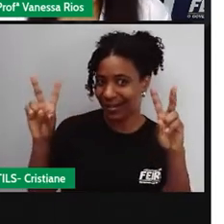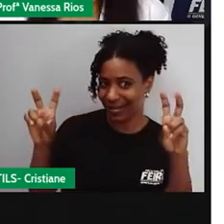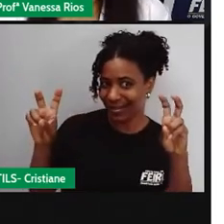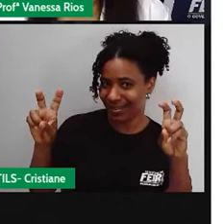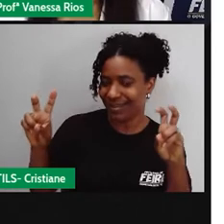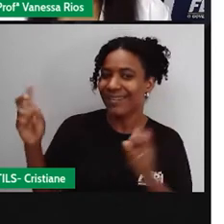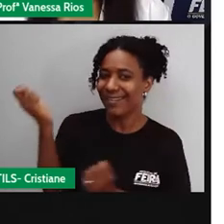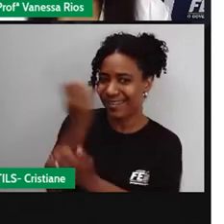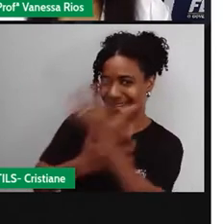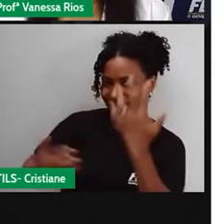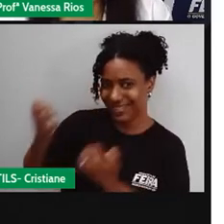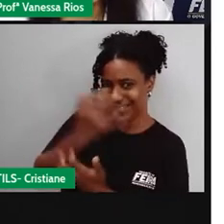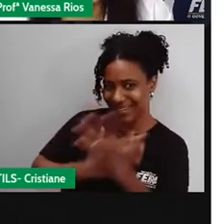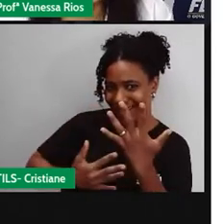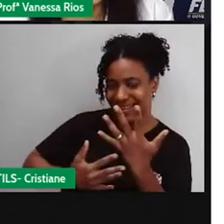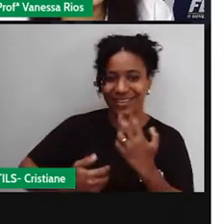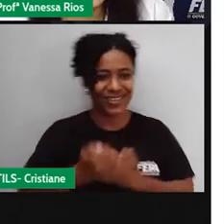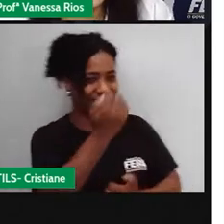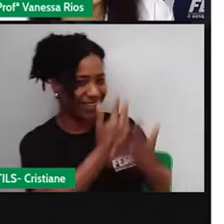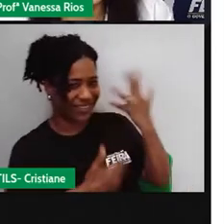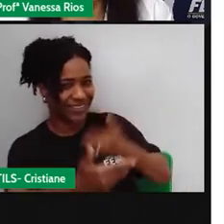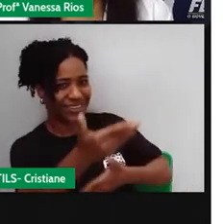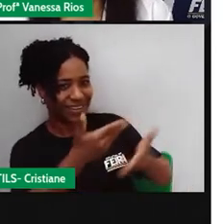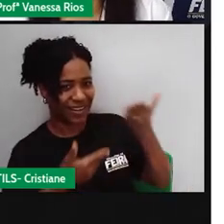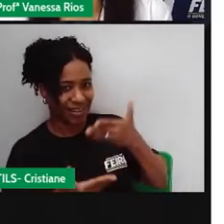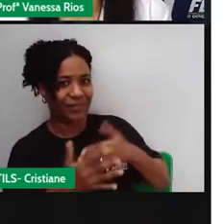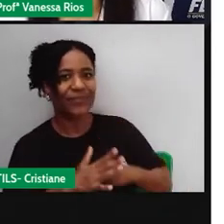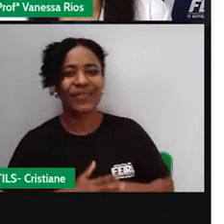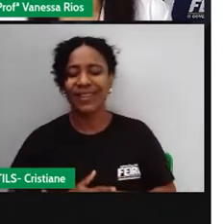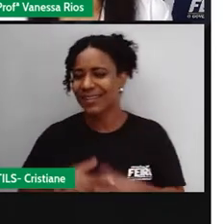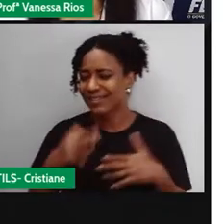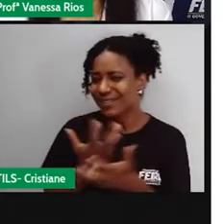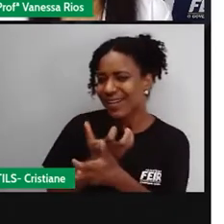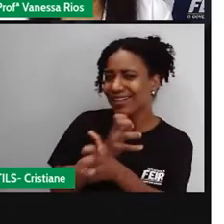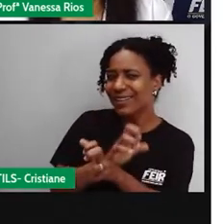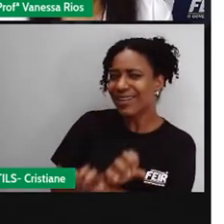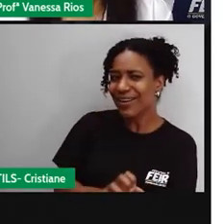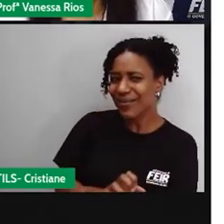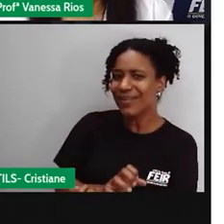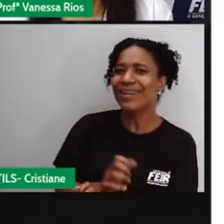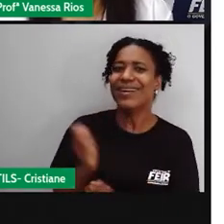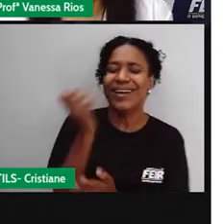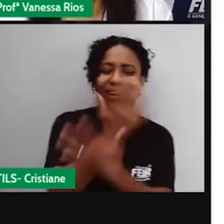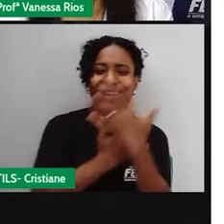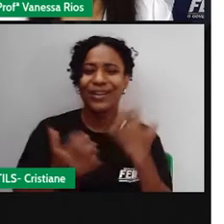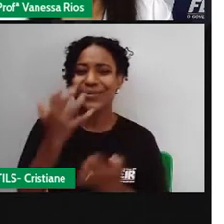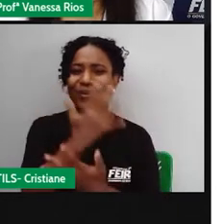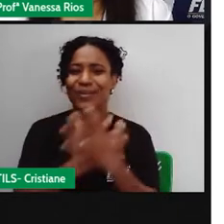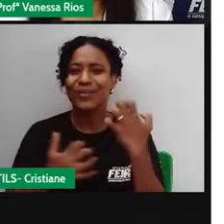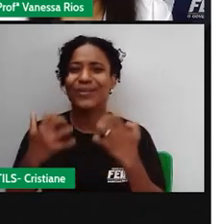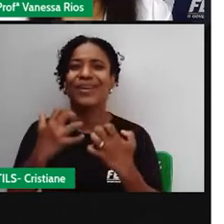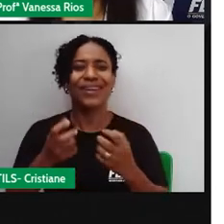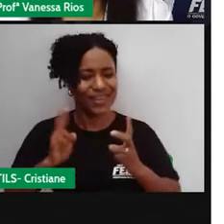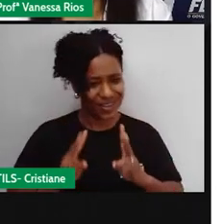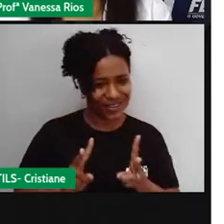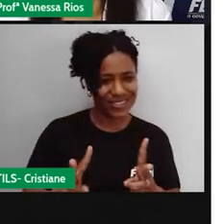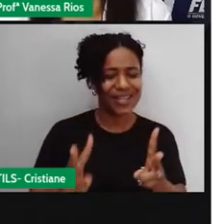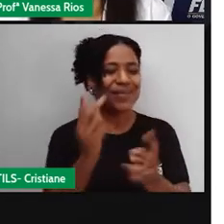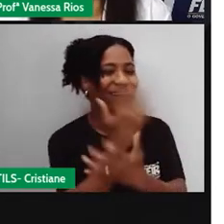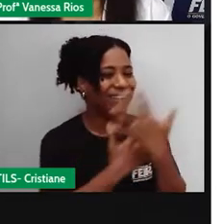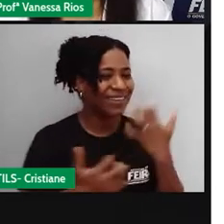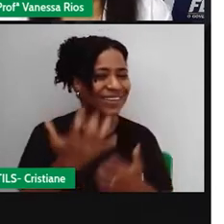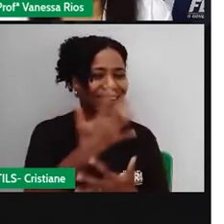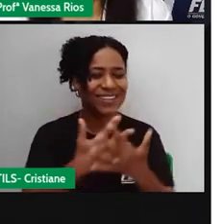cá. Sertão, alguém te cantou. Eu sempre tenho cantado e ainda cantando